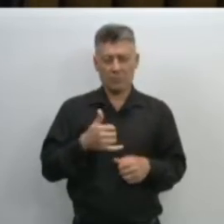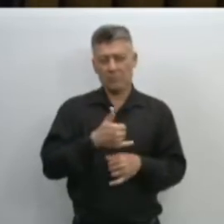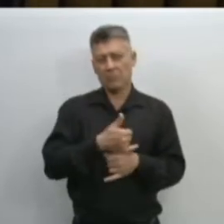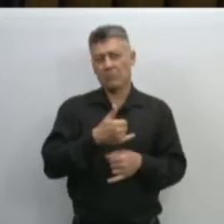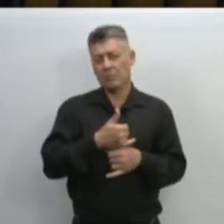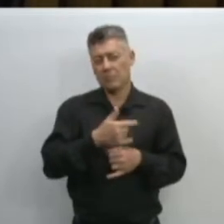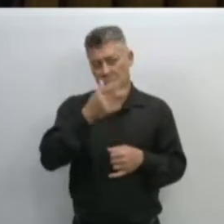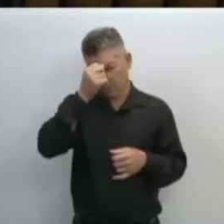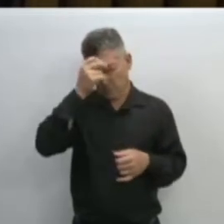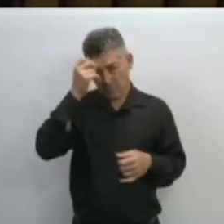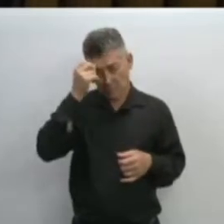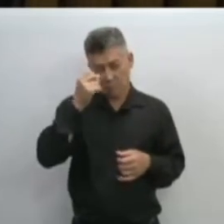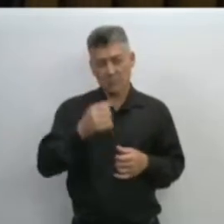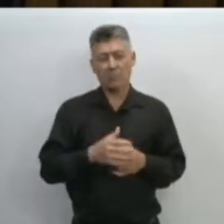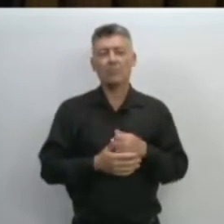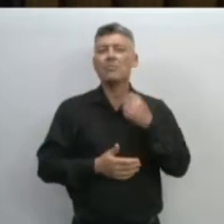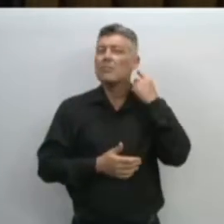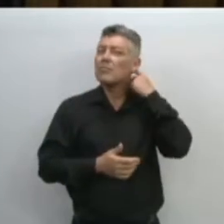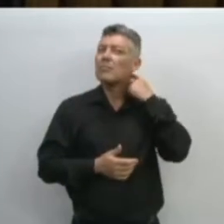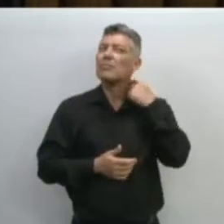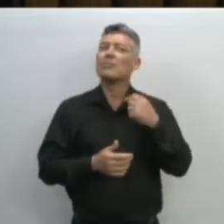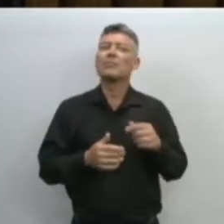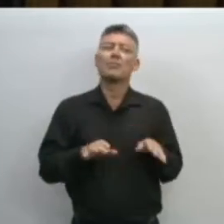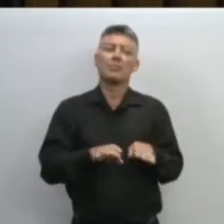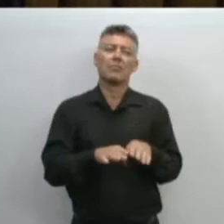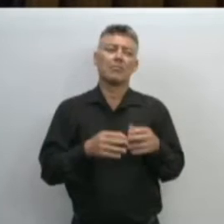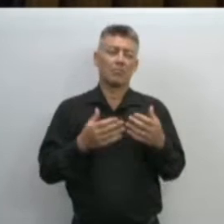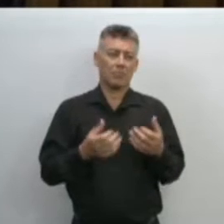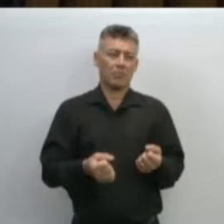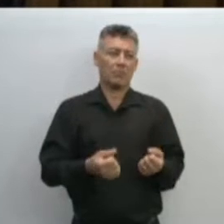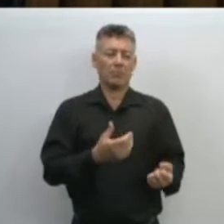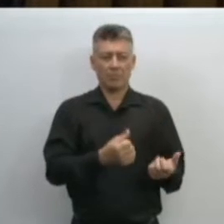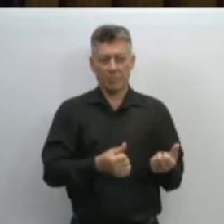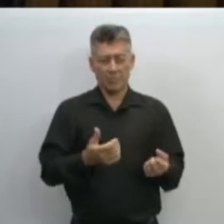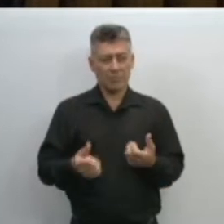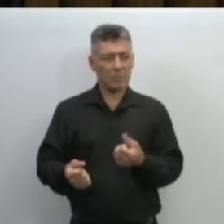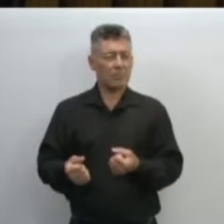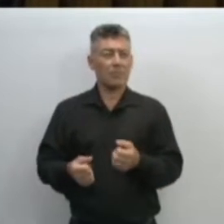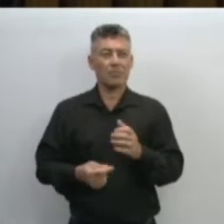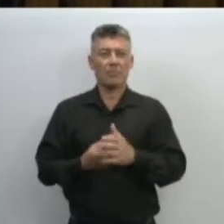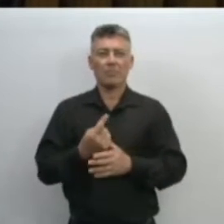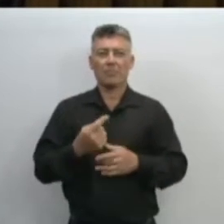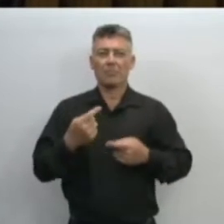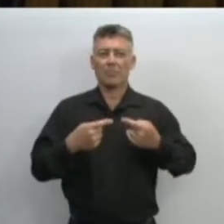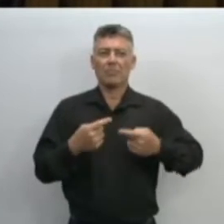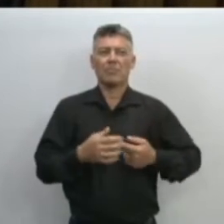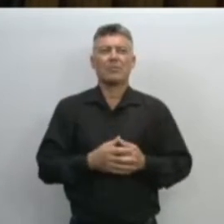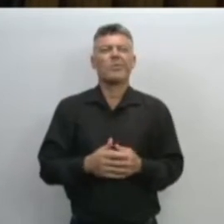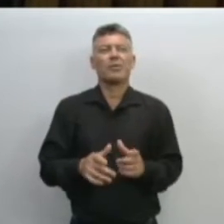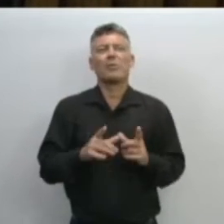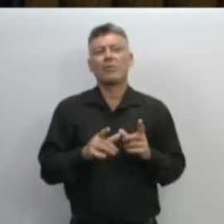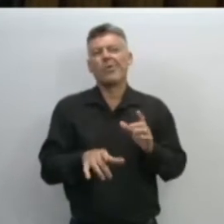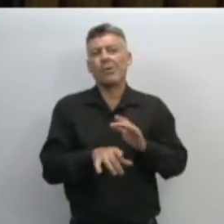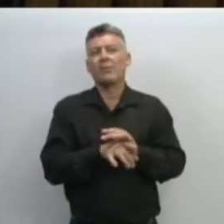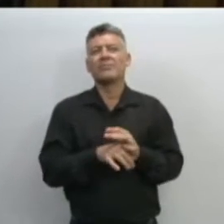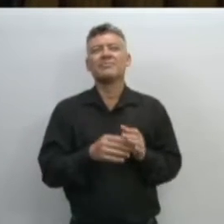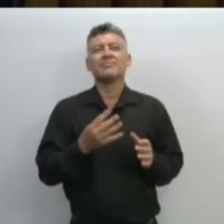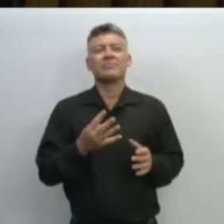Executivo Municipal, também foi aprovado por unanimidade em primeira discussão. Projeto de lei